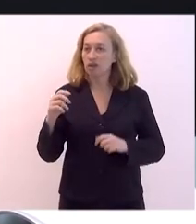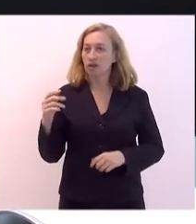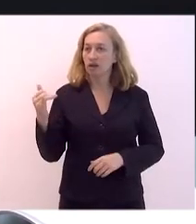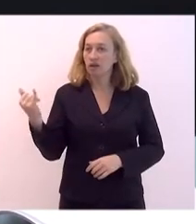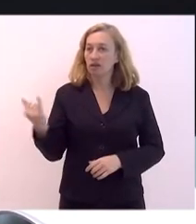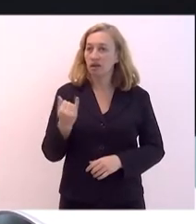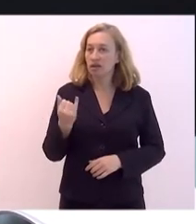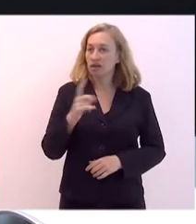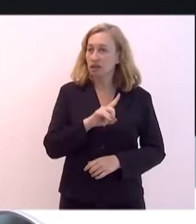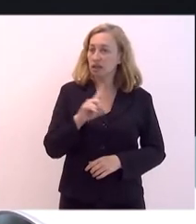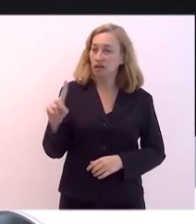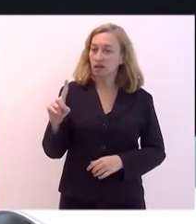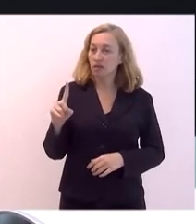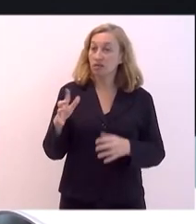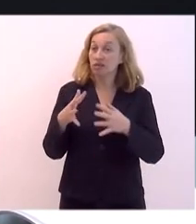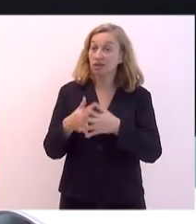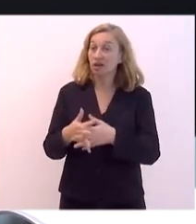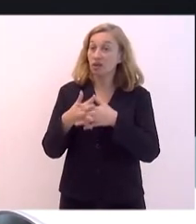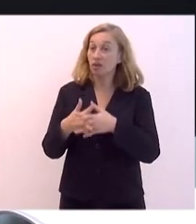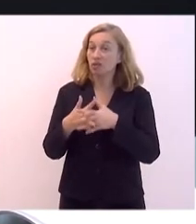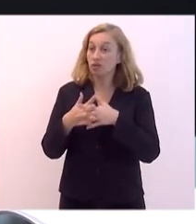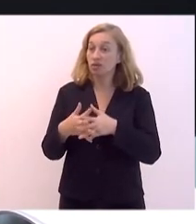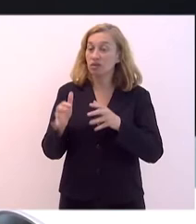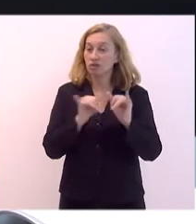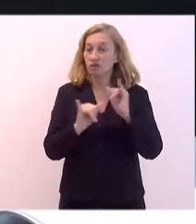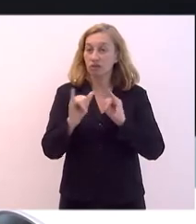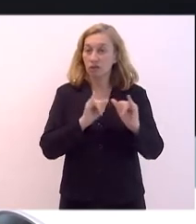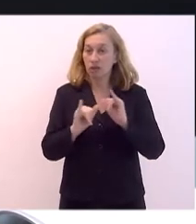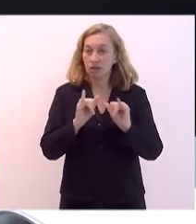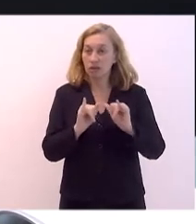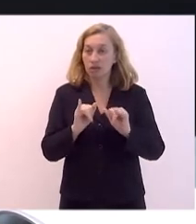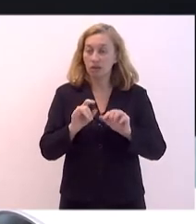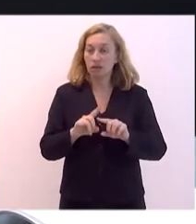não está. Na dúvida...